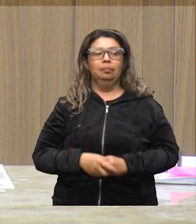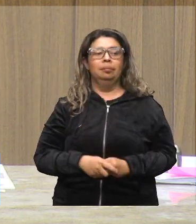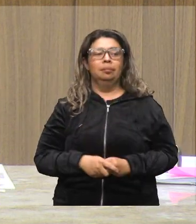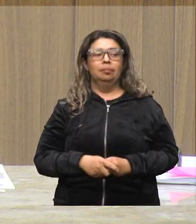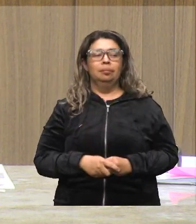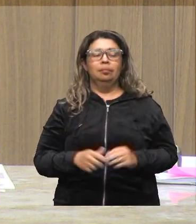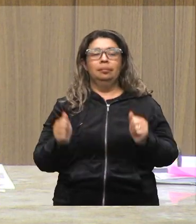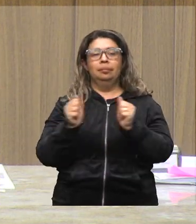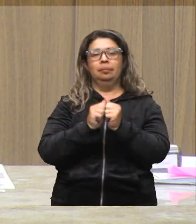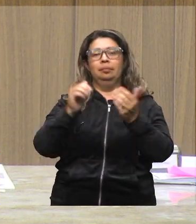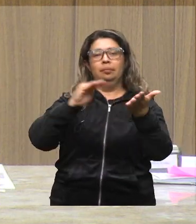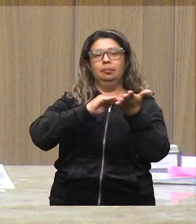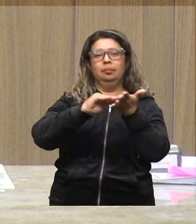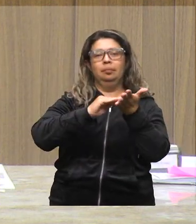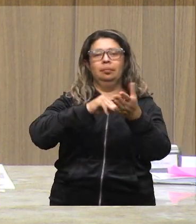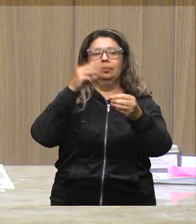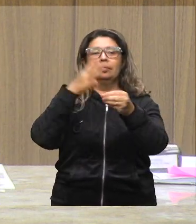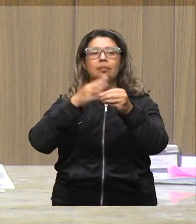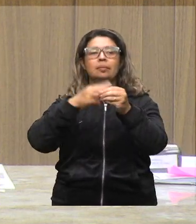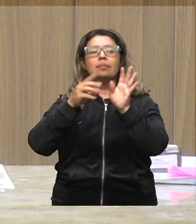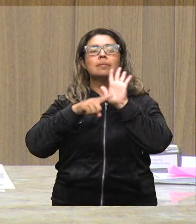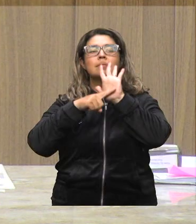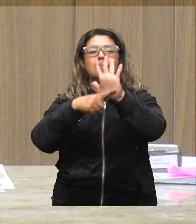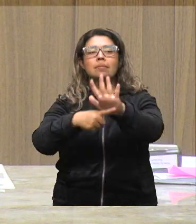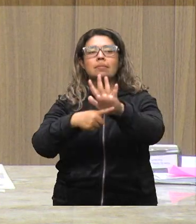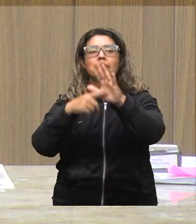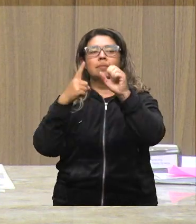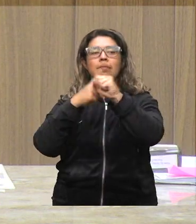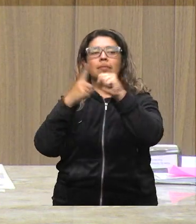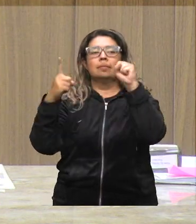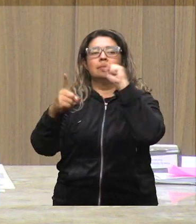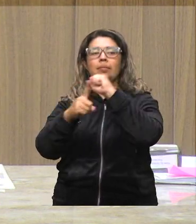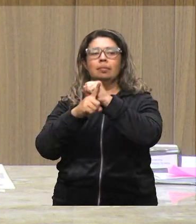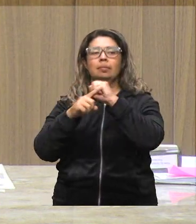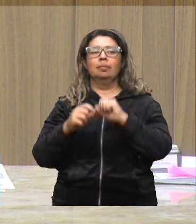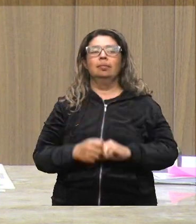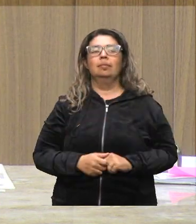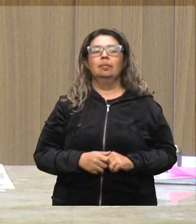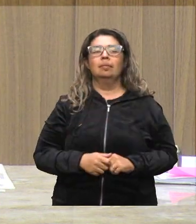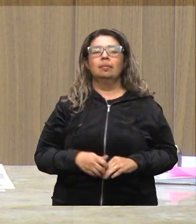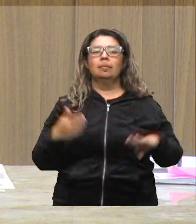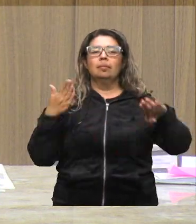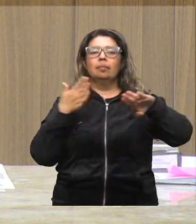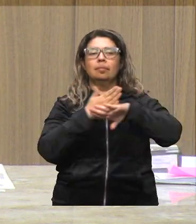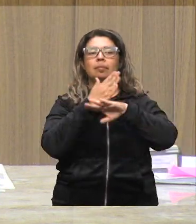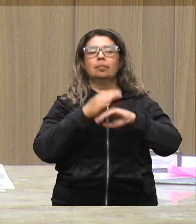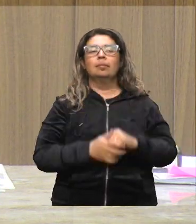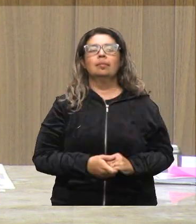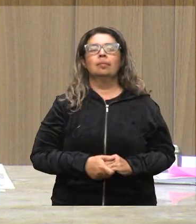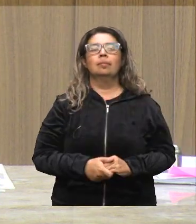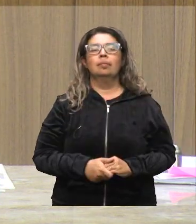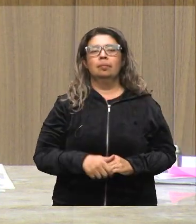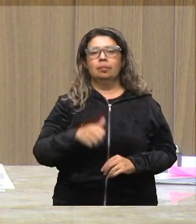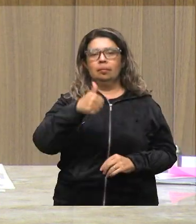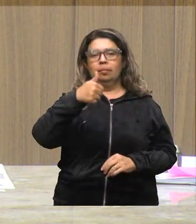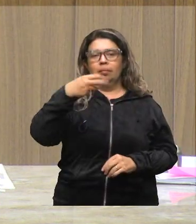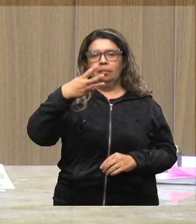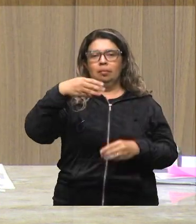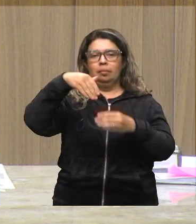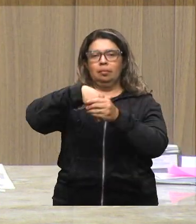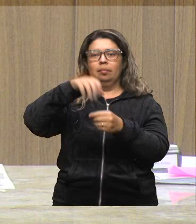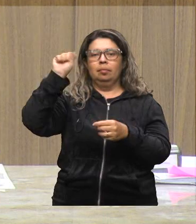R$ 96.820,68, junto à unidade orçamentária da Secretaria Municipal de Assistência Social, foi aprovado por 13